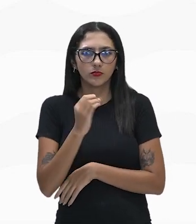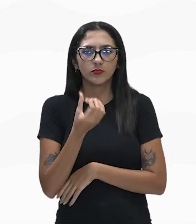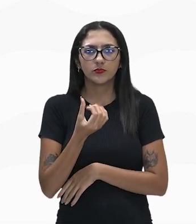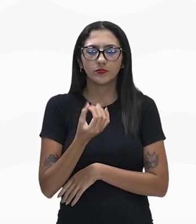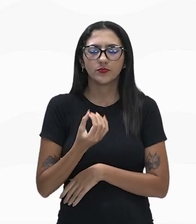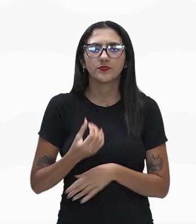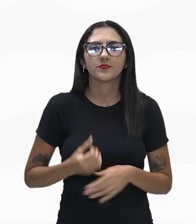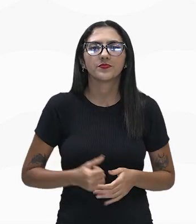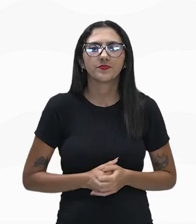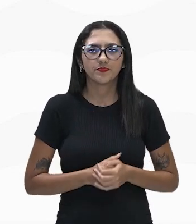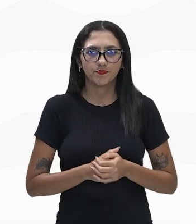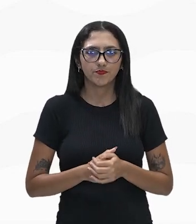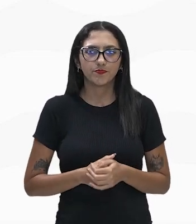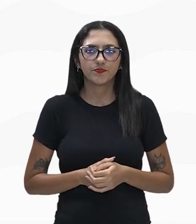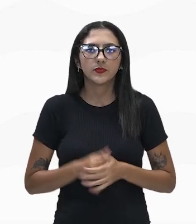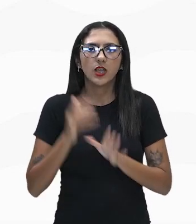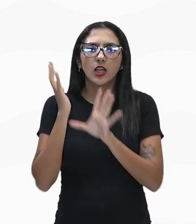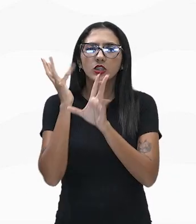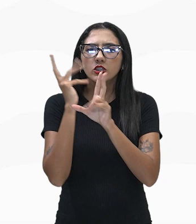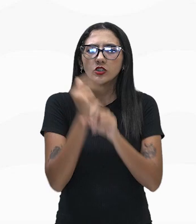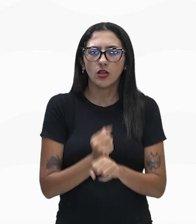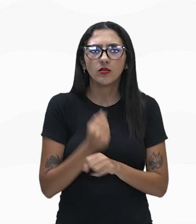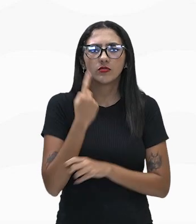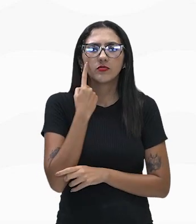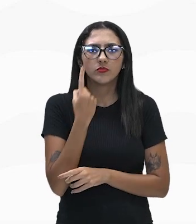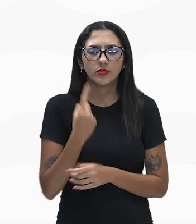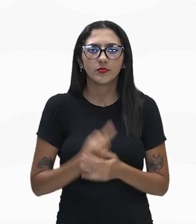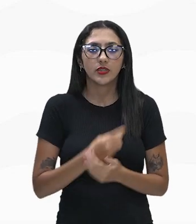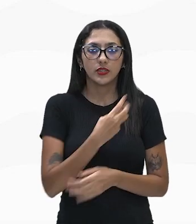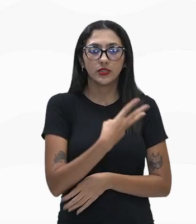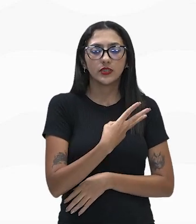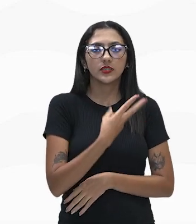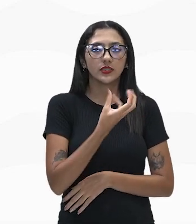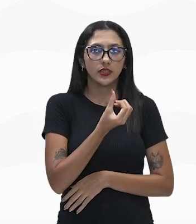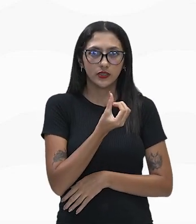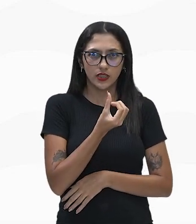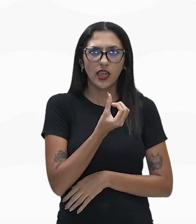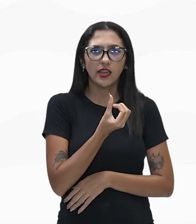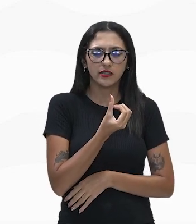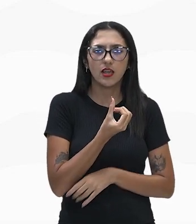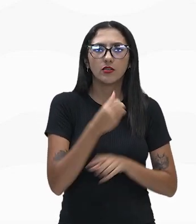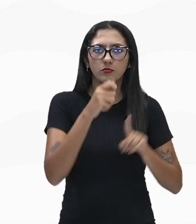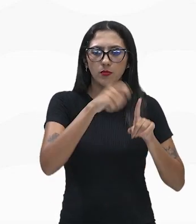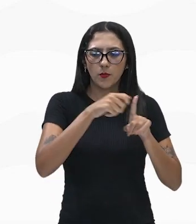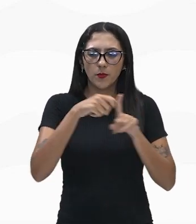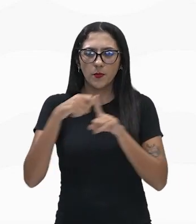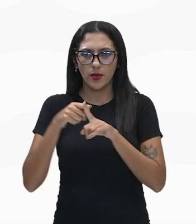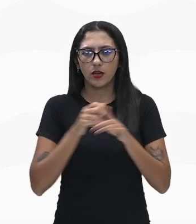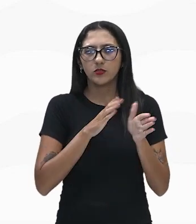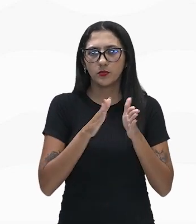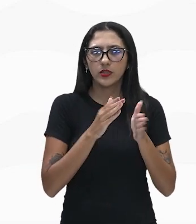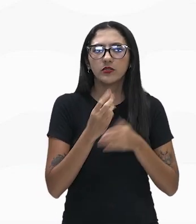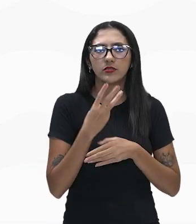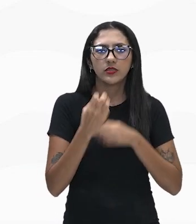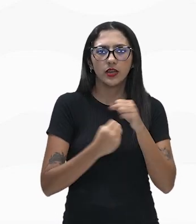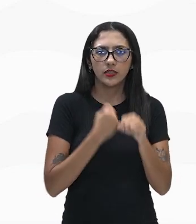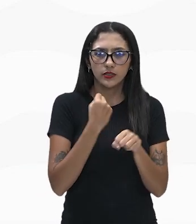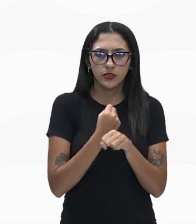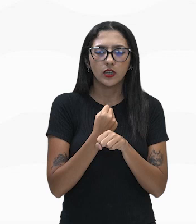O total será, então, 36 parcelas, Então, 36 meses de R$